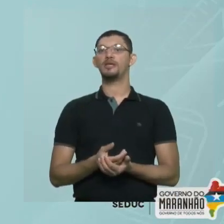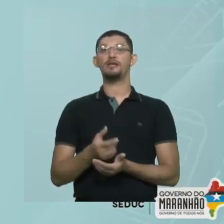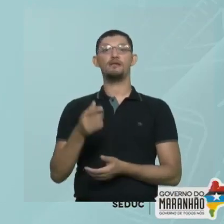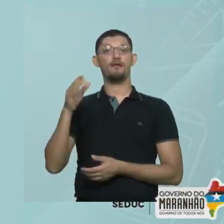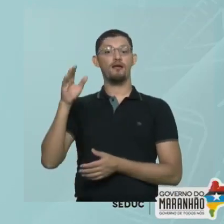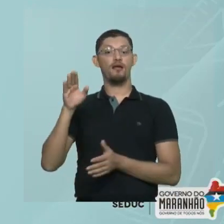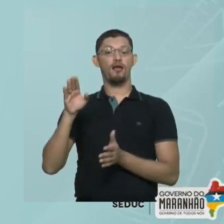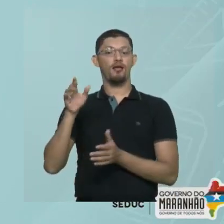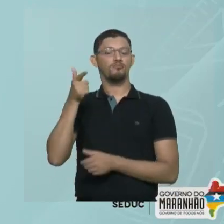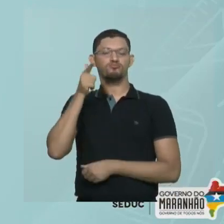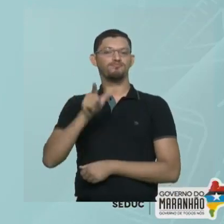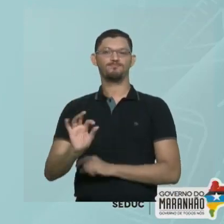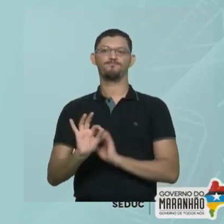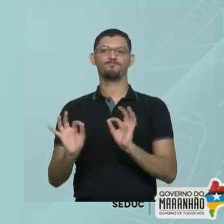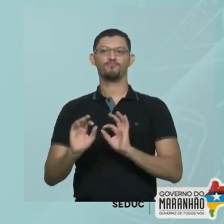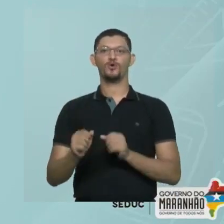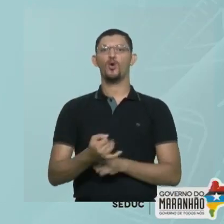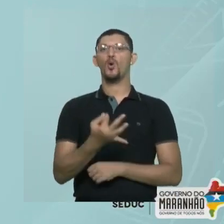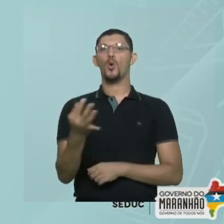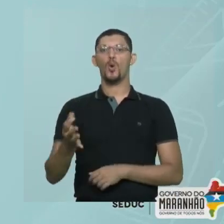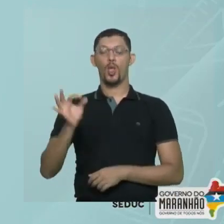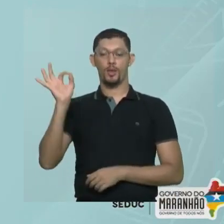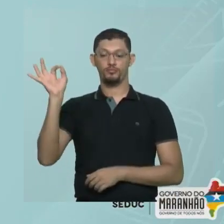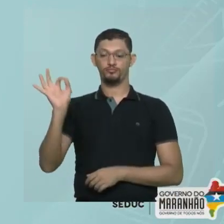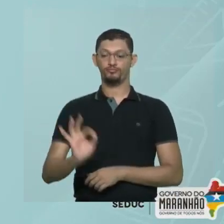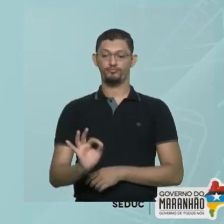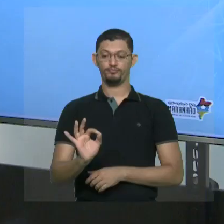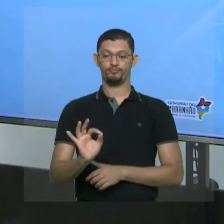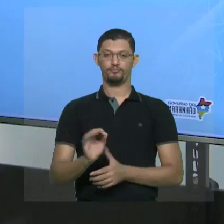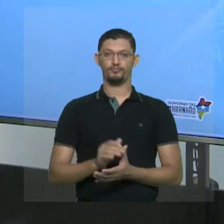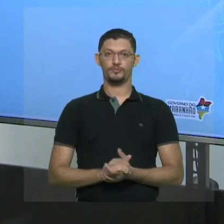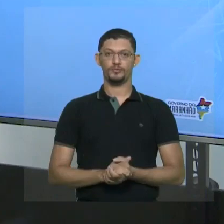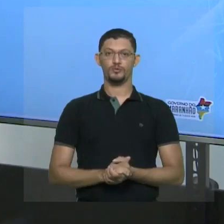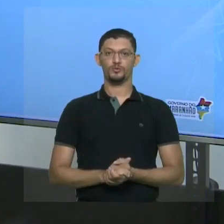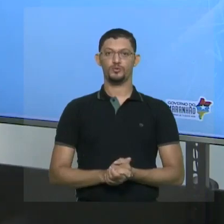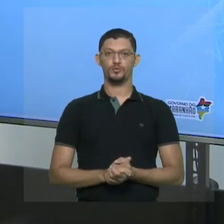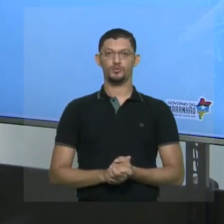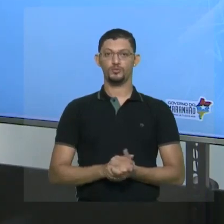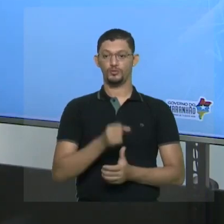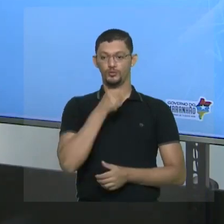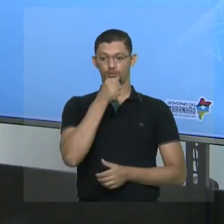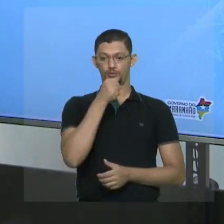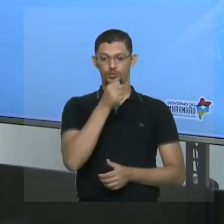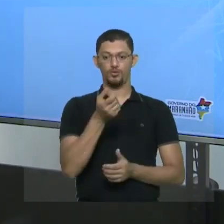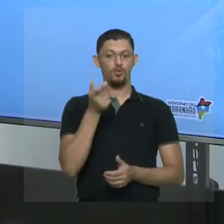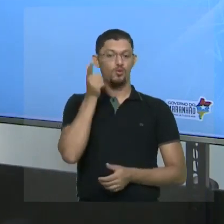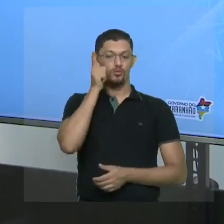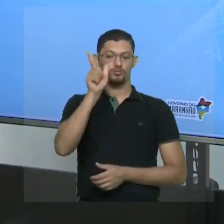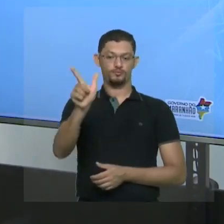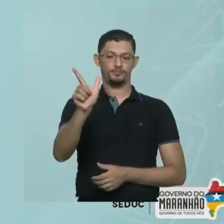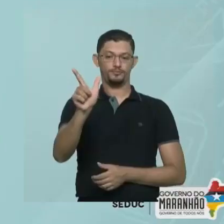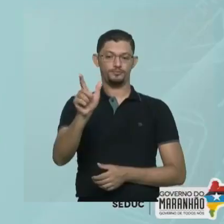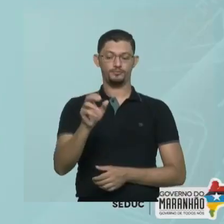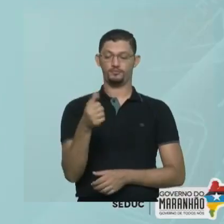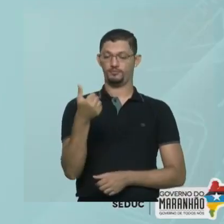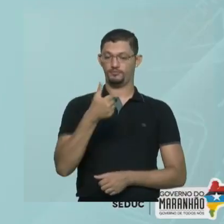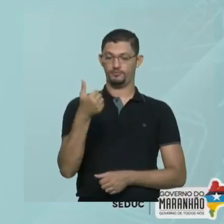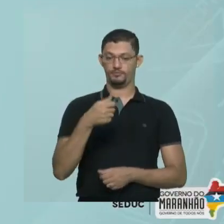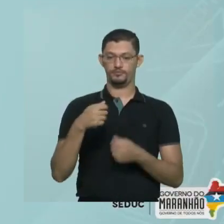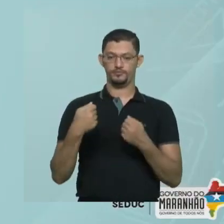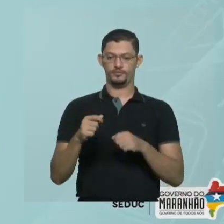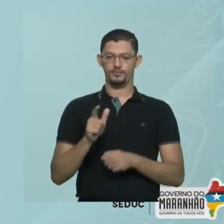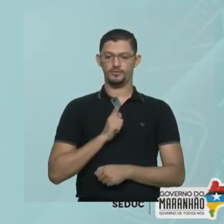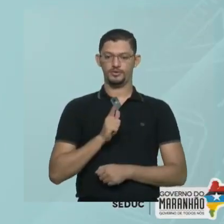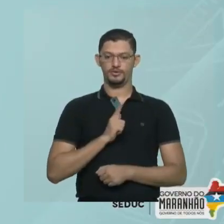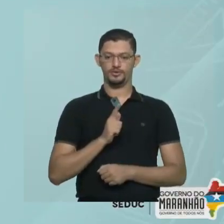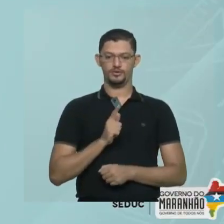cento? Observa que eu quero saber quantos por cento dos entrevistados foram aprovados. Primeiro, eu tenho o seguinte,